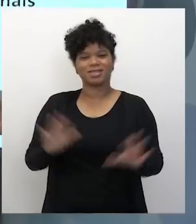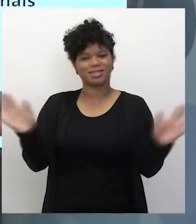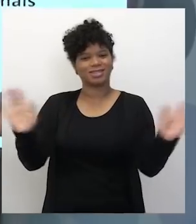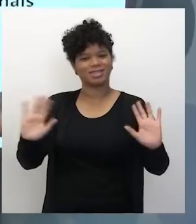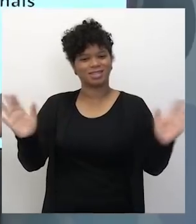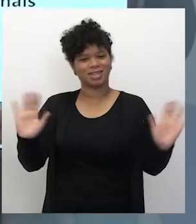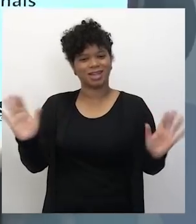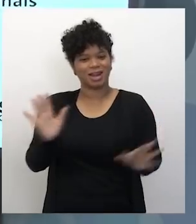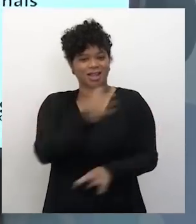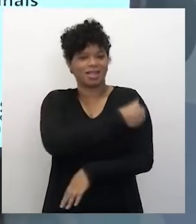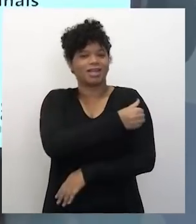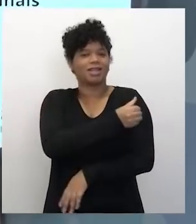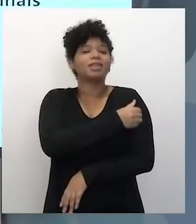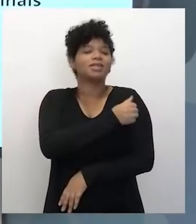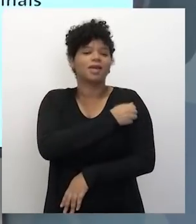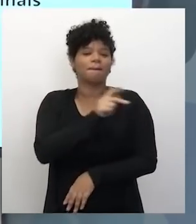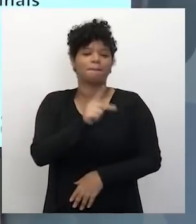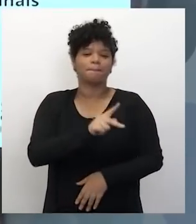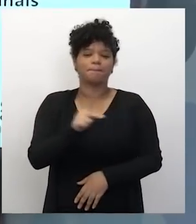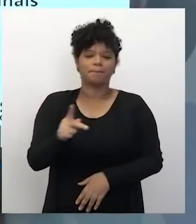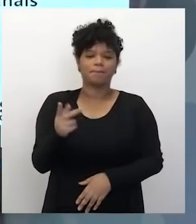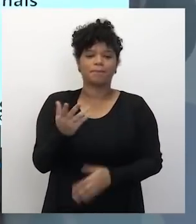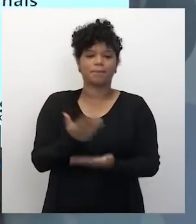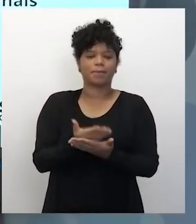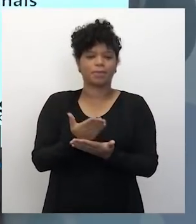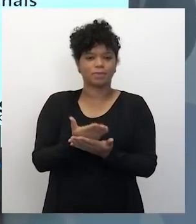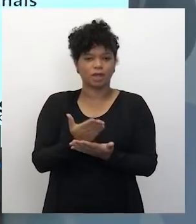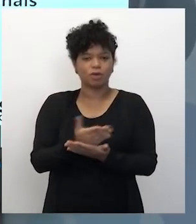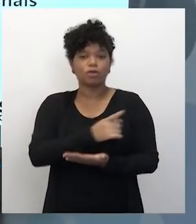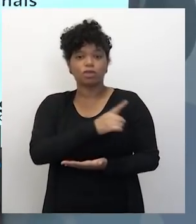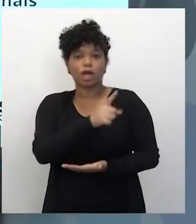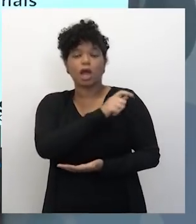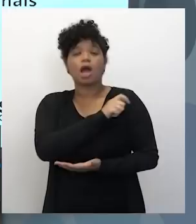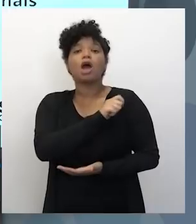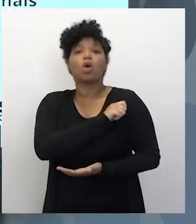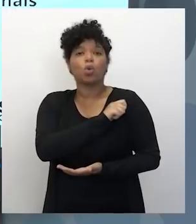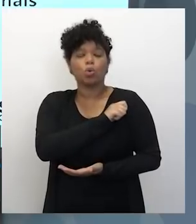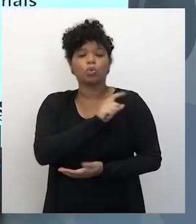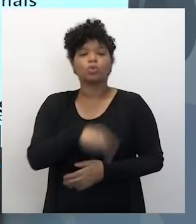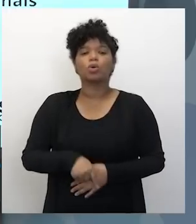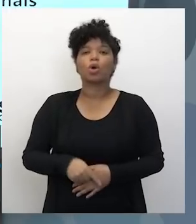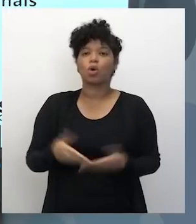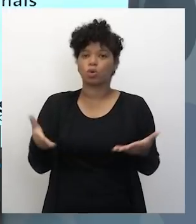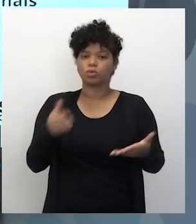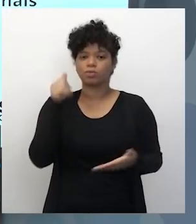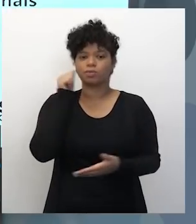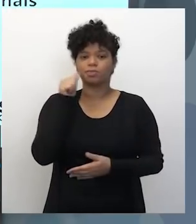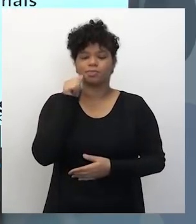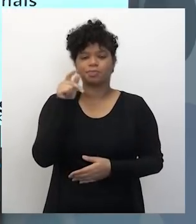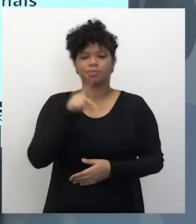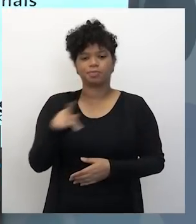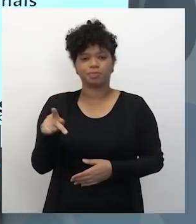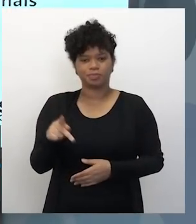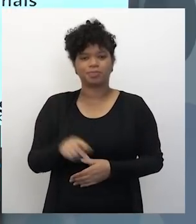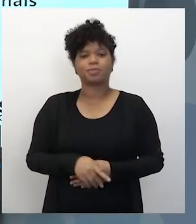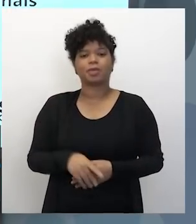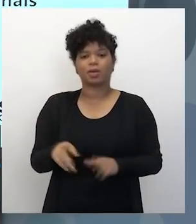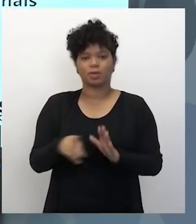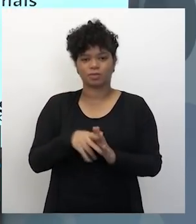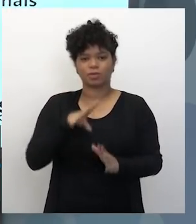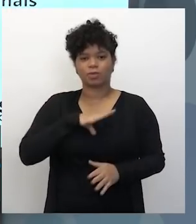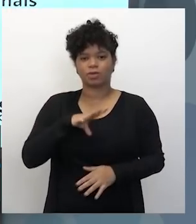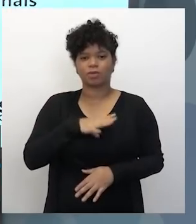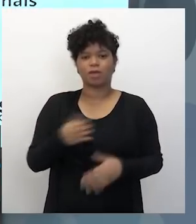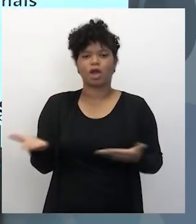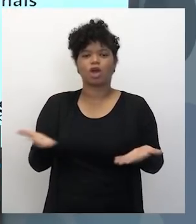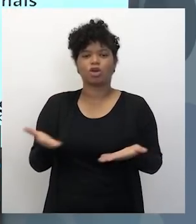dia, sexto ano. Professores e estudantes que estão me acompanhando. Hoje a professora Andreia está aqui conosco para moderar o chat e vocês